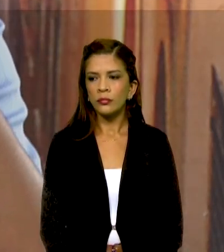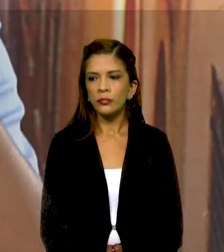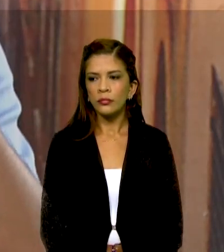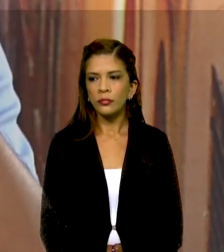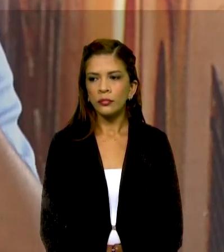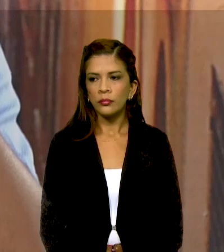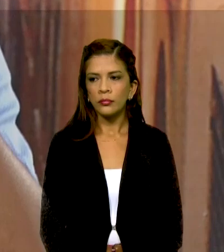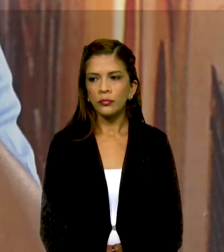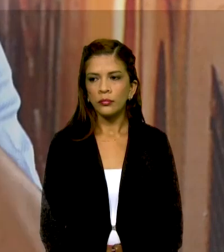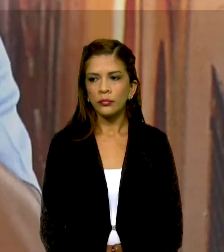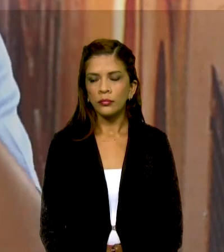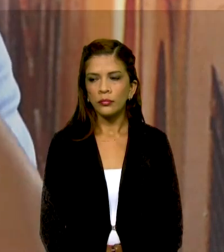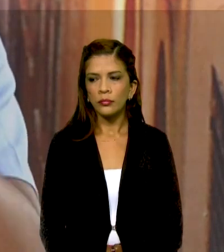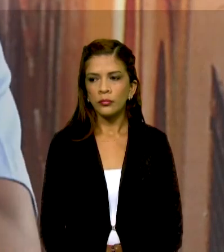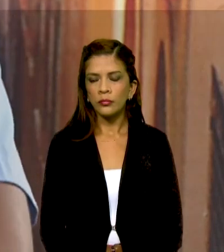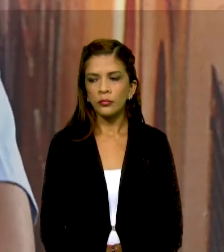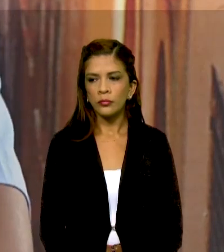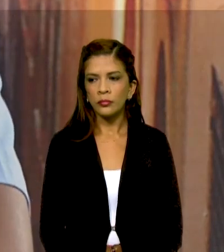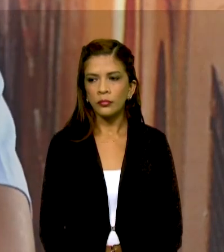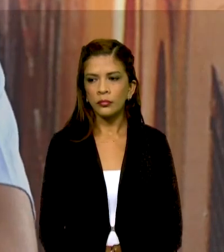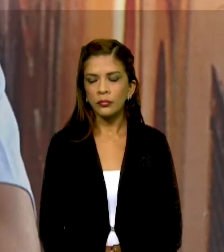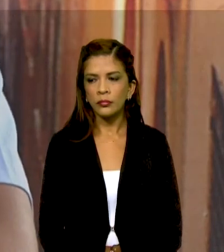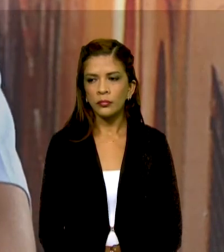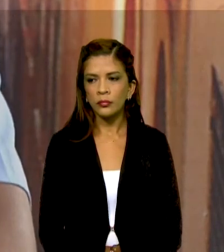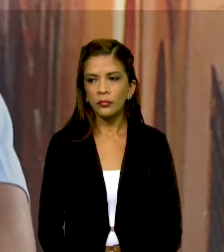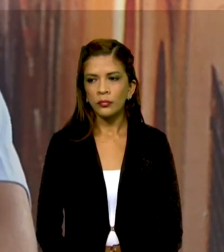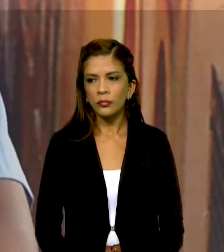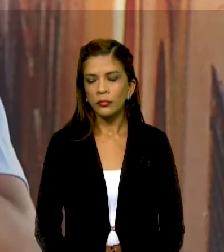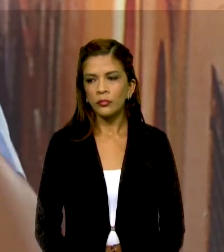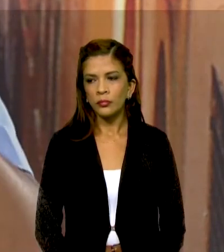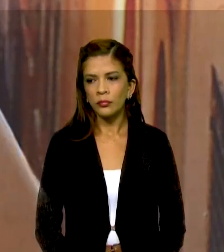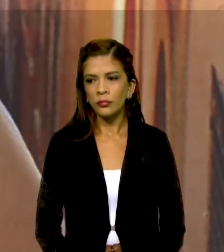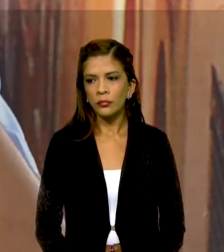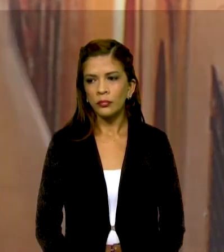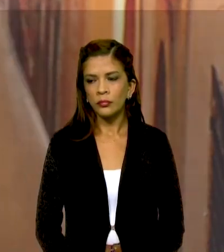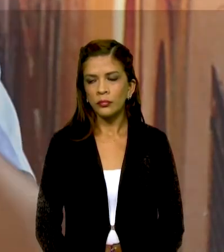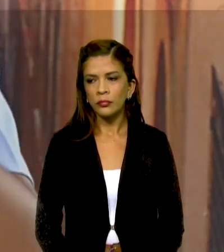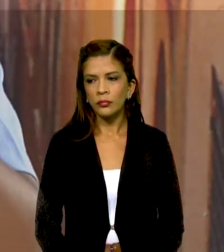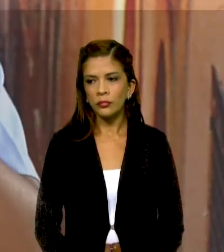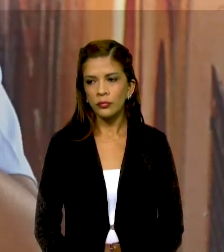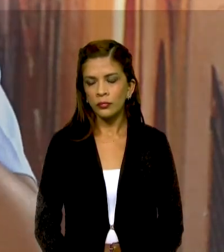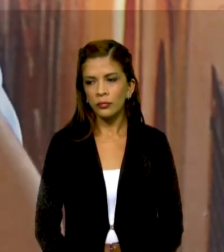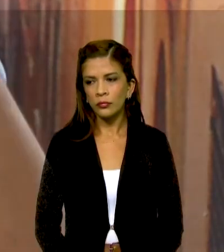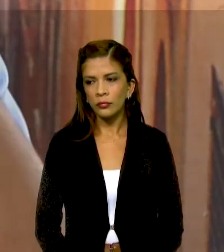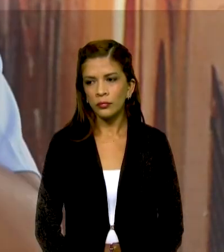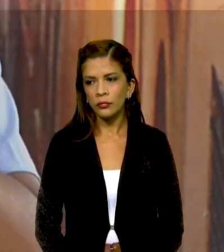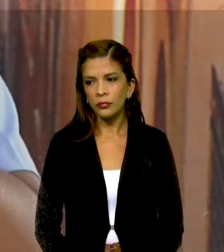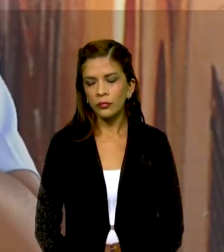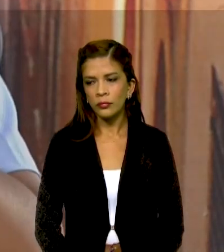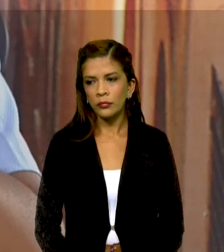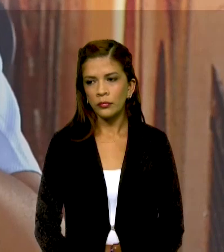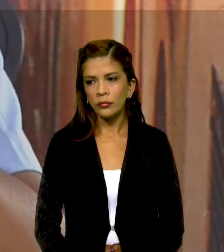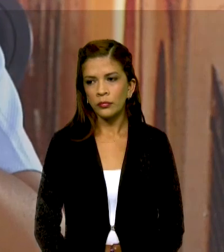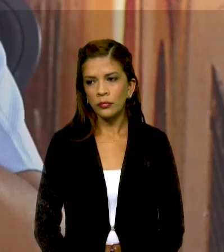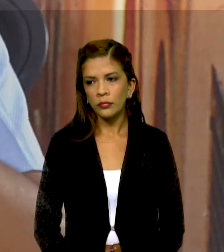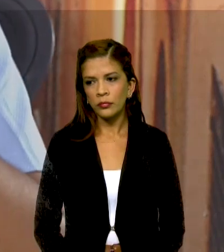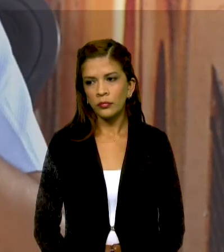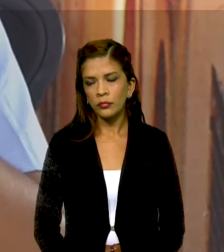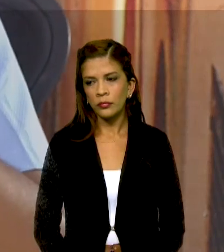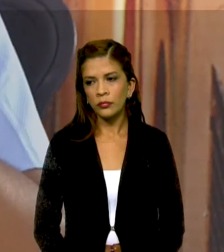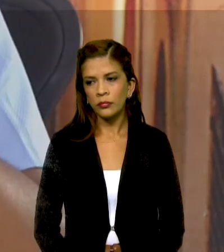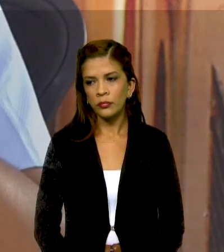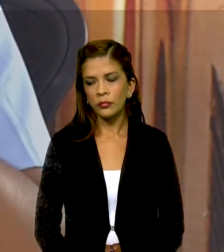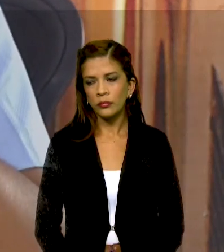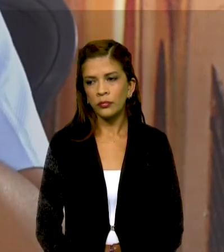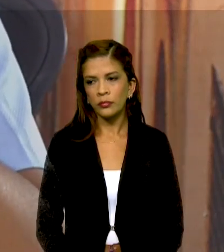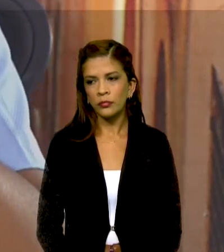informação. A língua portuguesa, ela não é a primeira língua do sujeito surdo e nem a mais adequada para o acesso à informação e educação, sendo a Libras